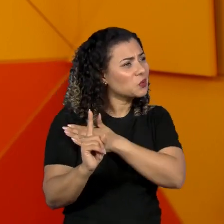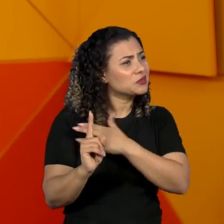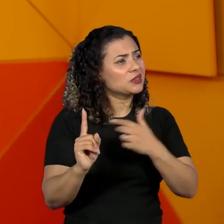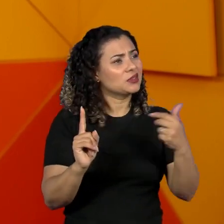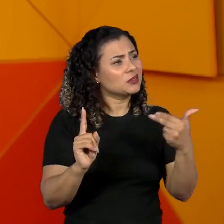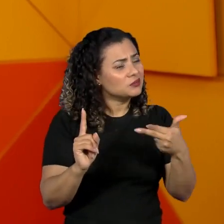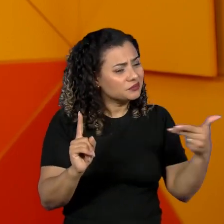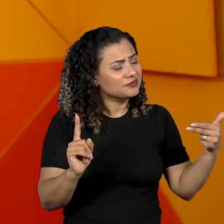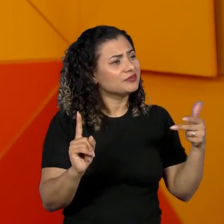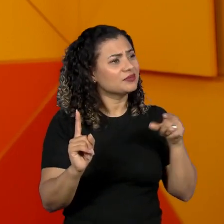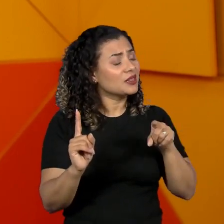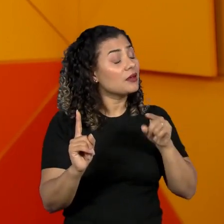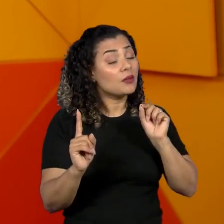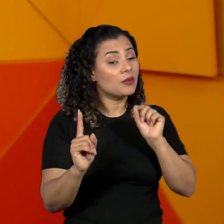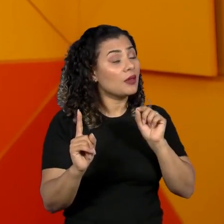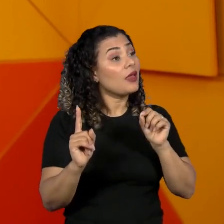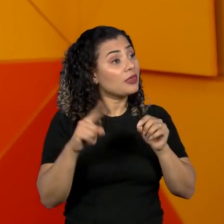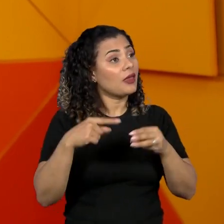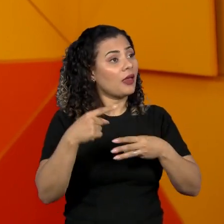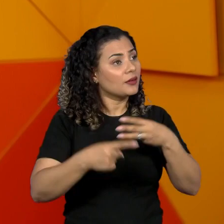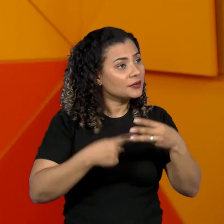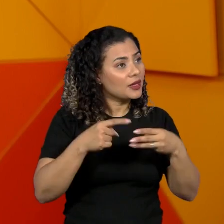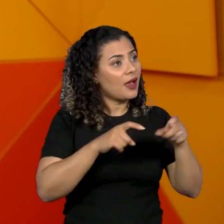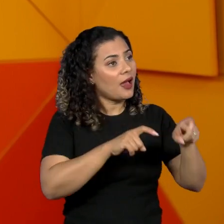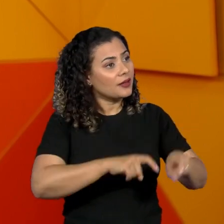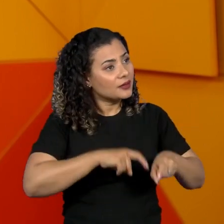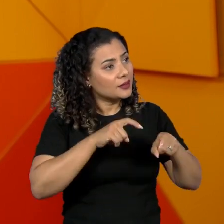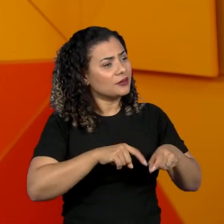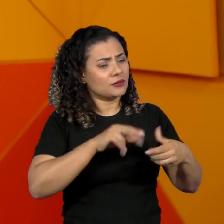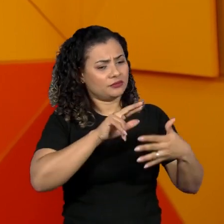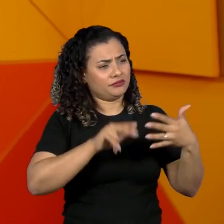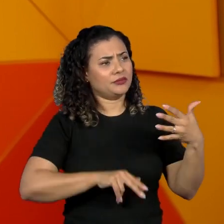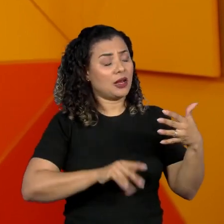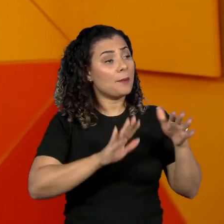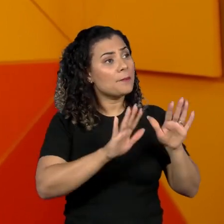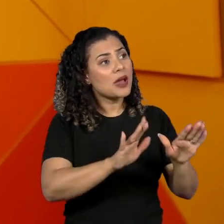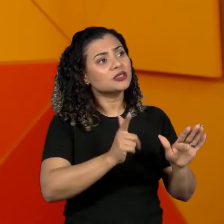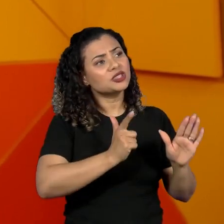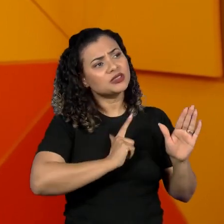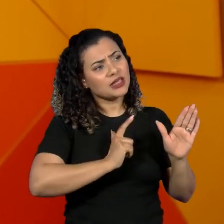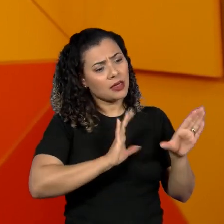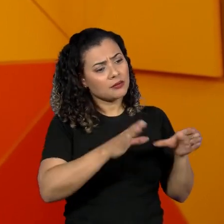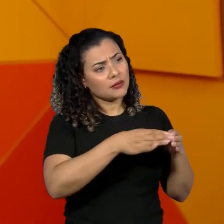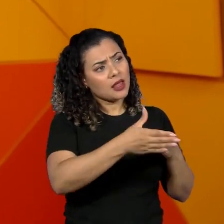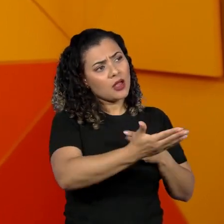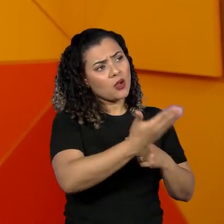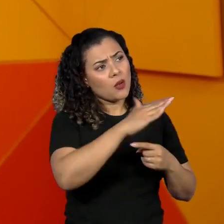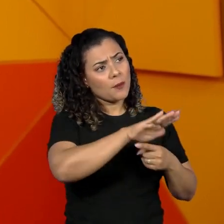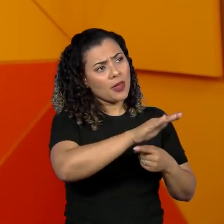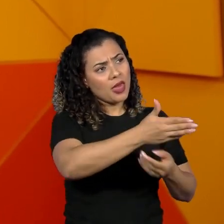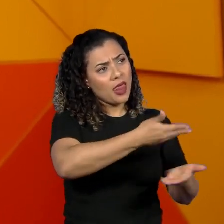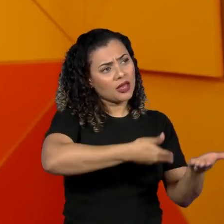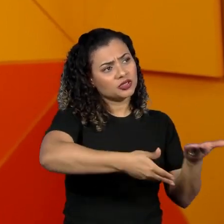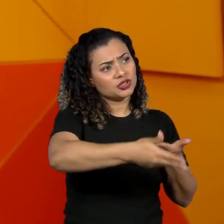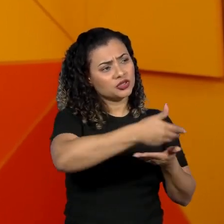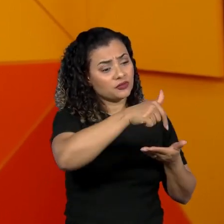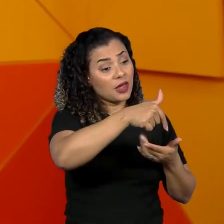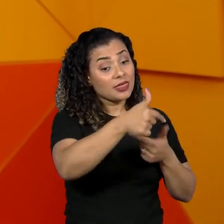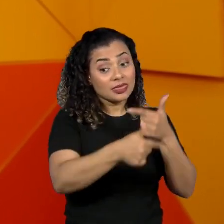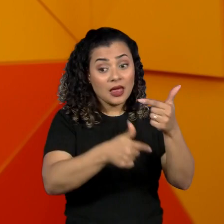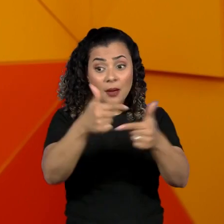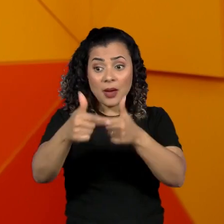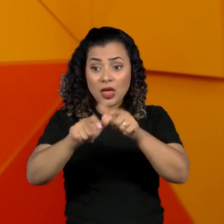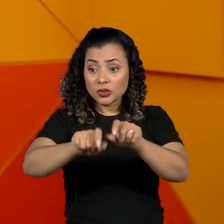reciclagem, cooperativas agrícolas. A gente tem exemplos de cooperativas, por exemplo, que os trabalhadores